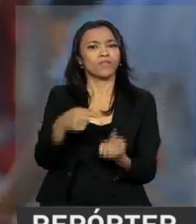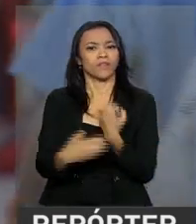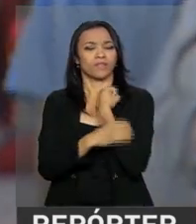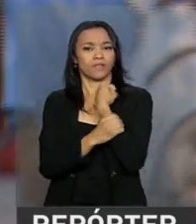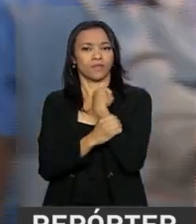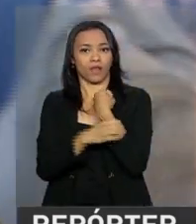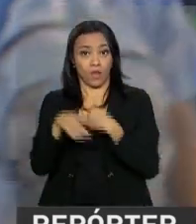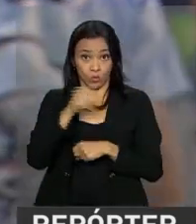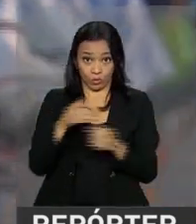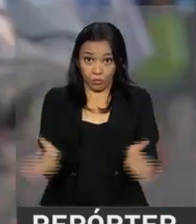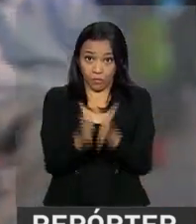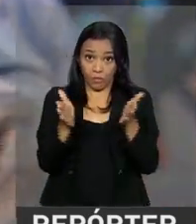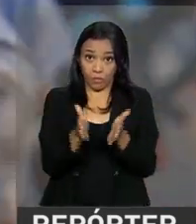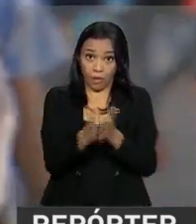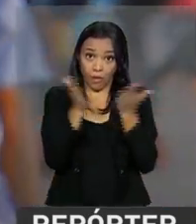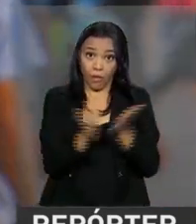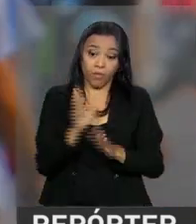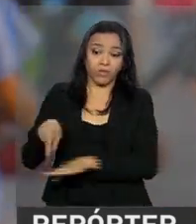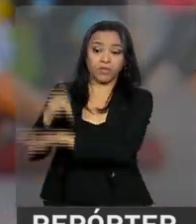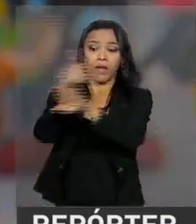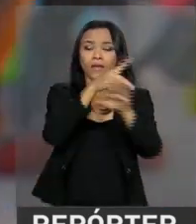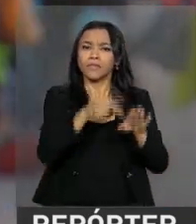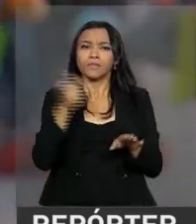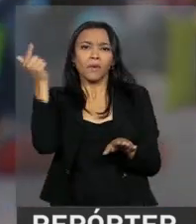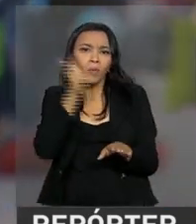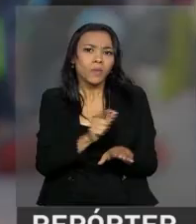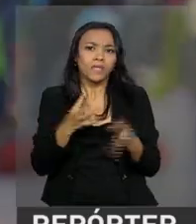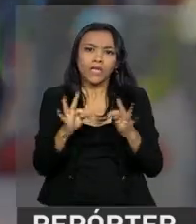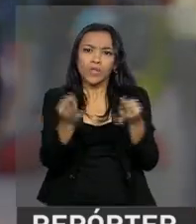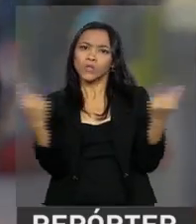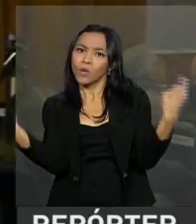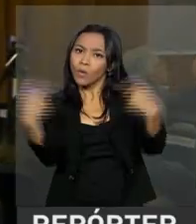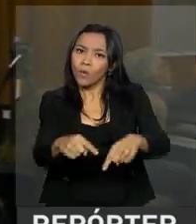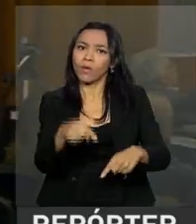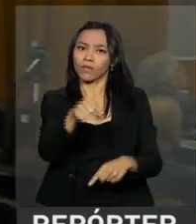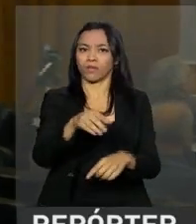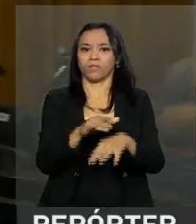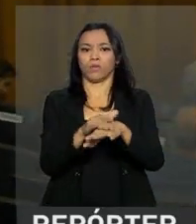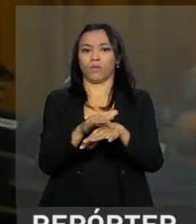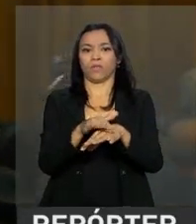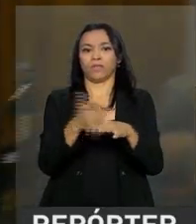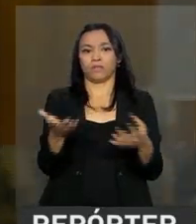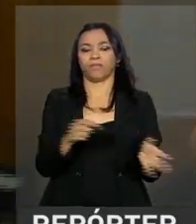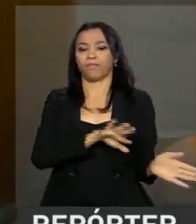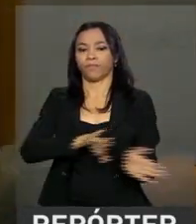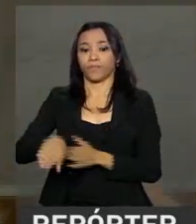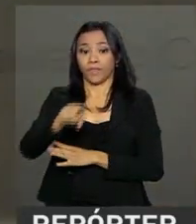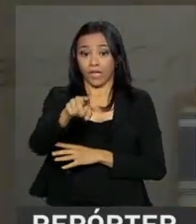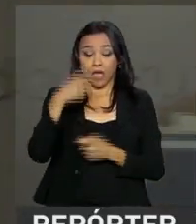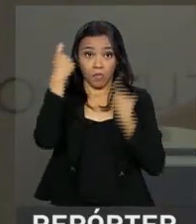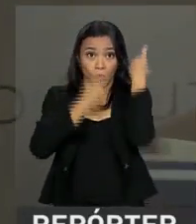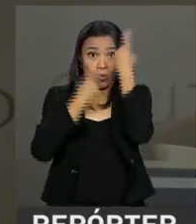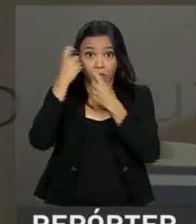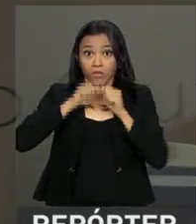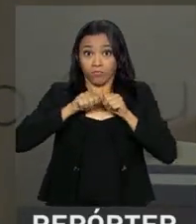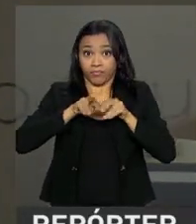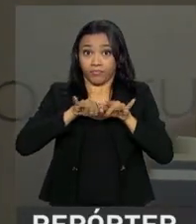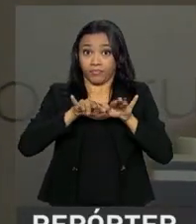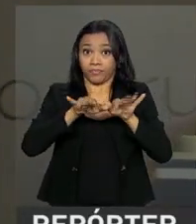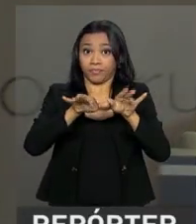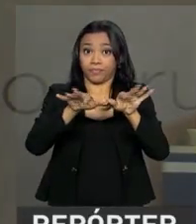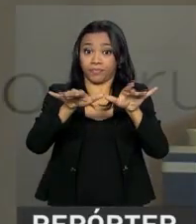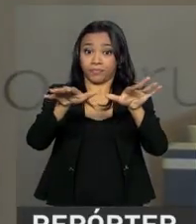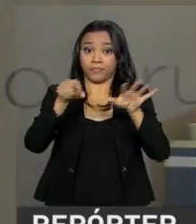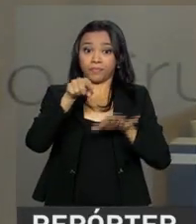acesso dos países pobres a tecnologias de ponta contra a doença é crescente a preocupação da Organização Mundial da